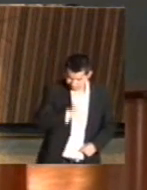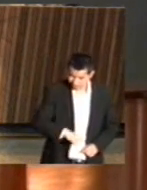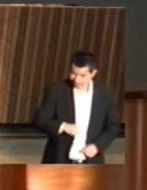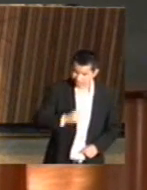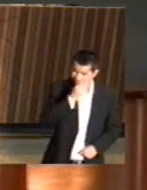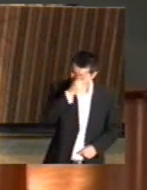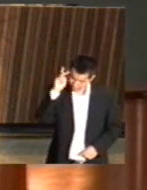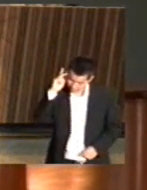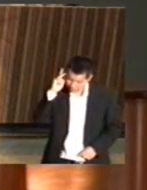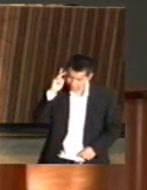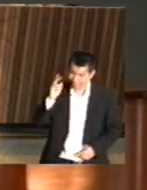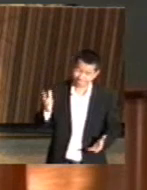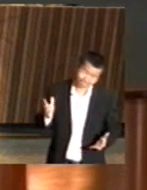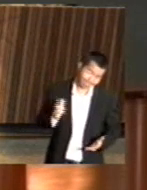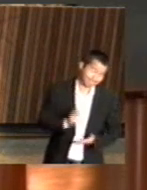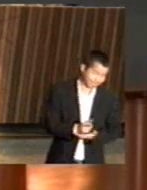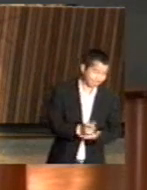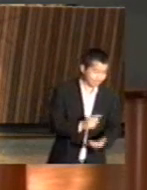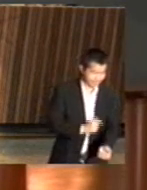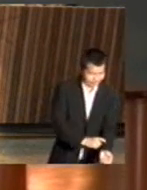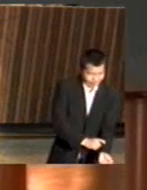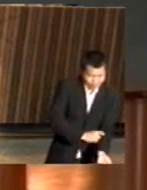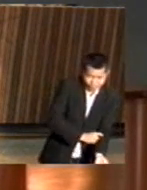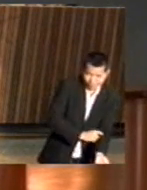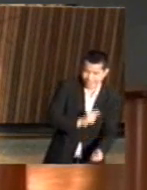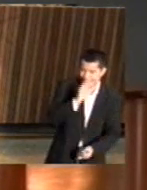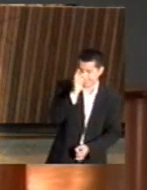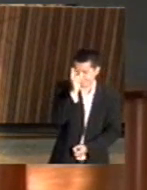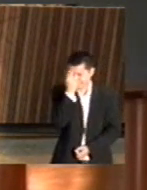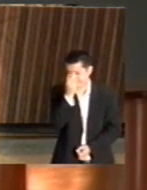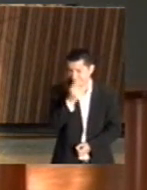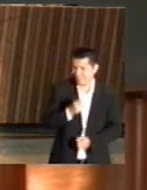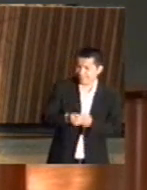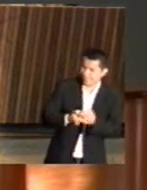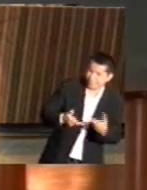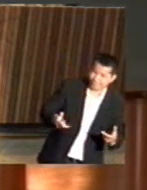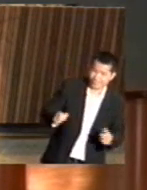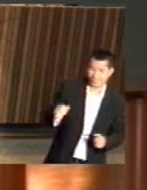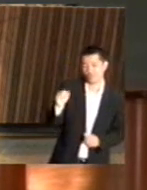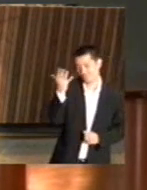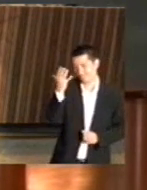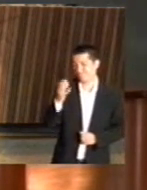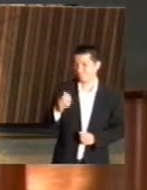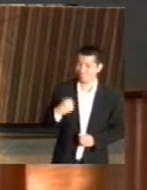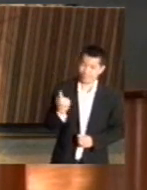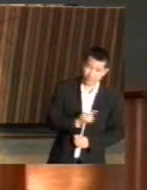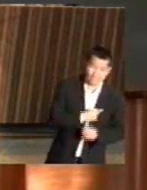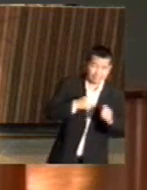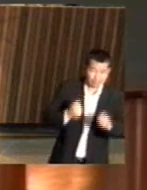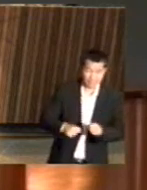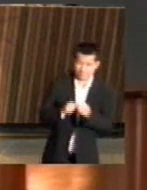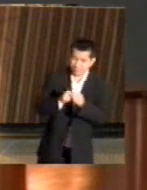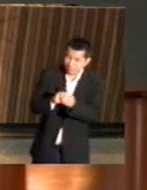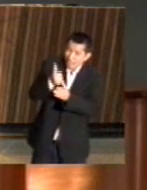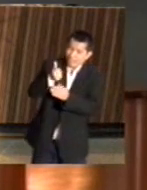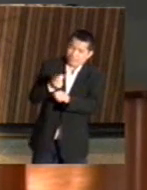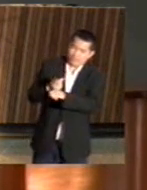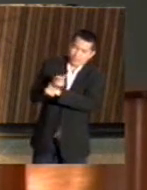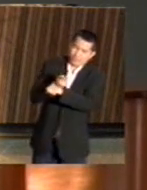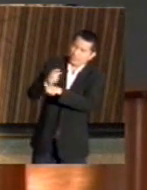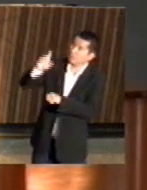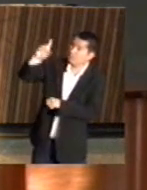nossa família, a nossa igreja, a nossa comunhão com pessoas significativas está ameaçada pelas